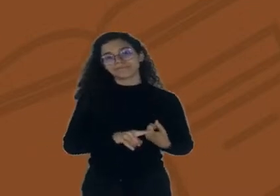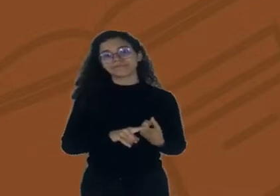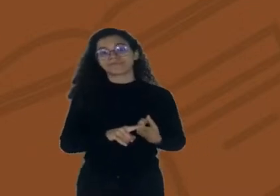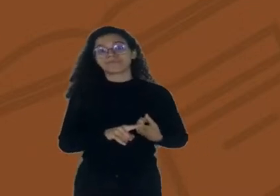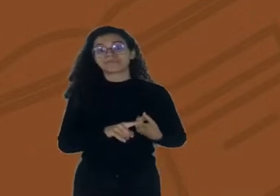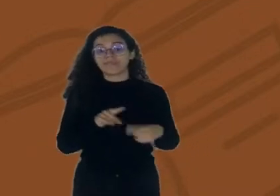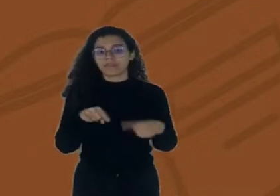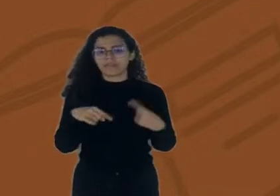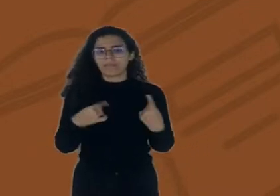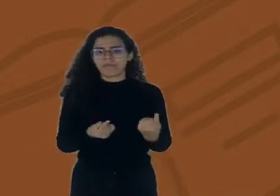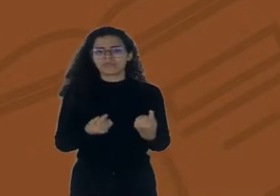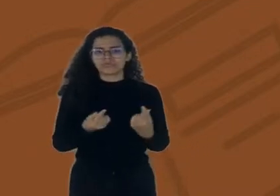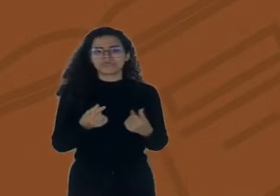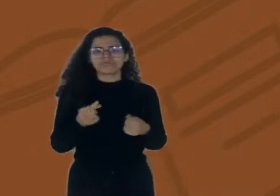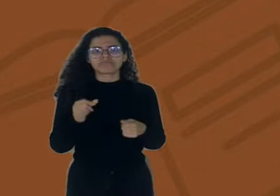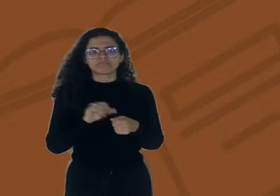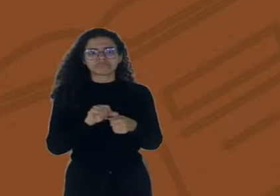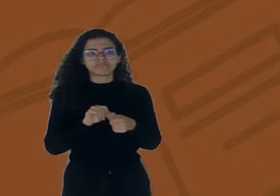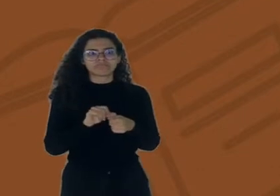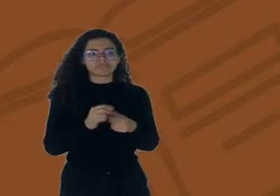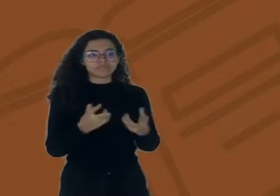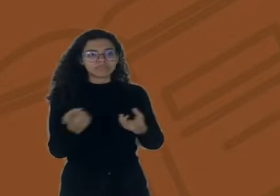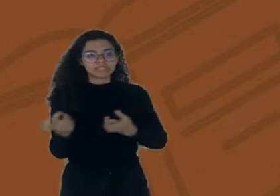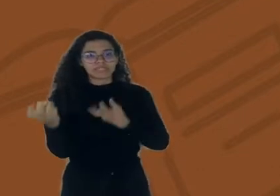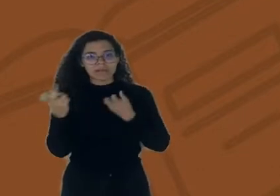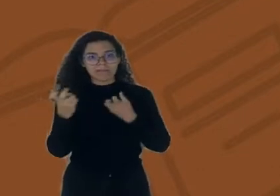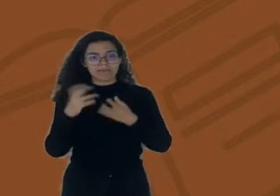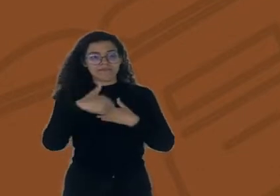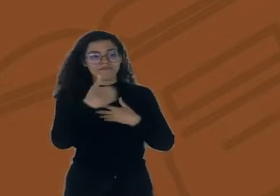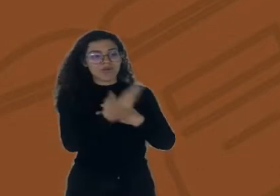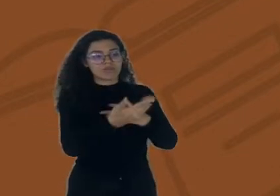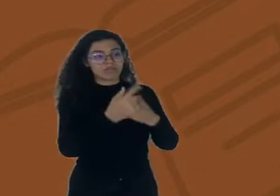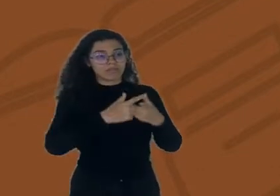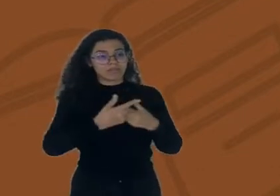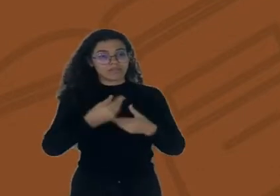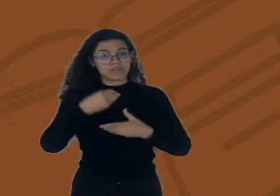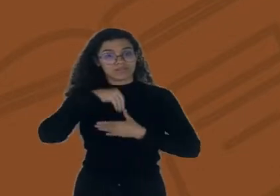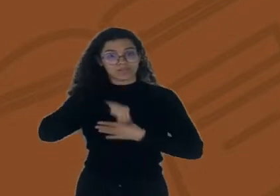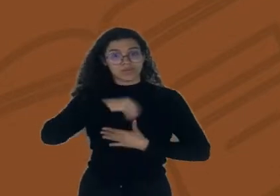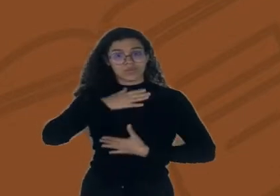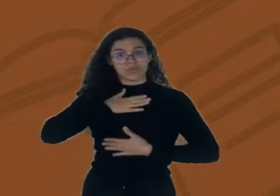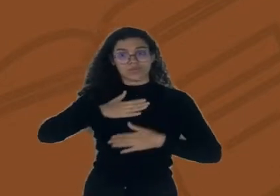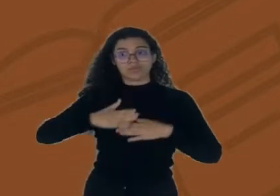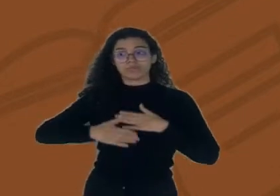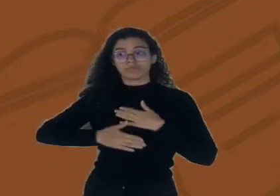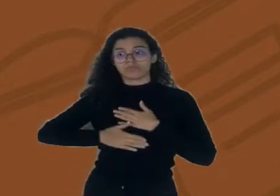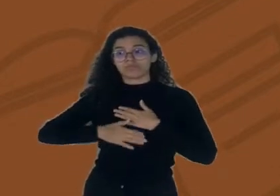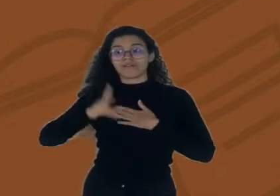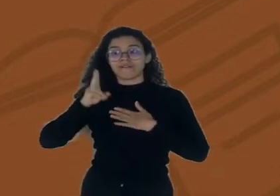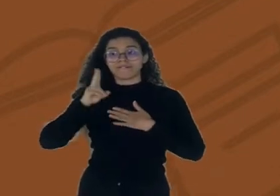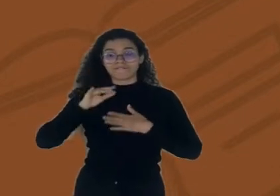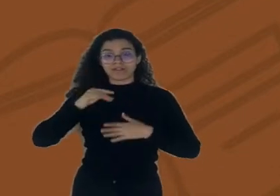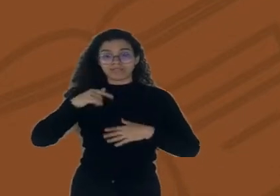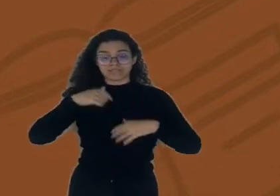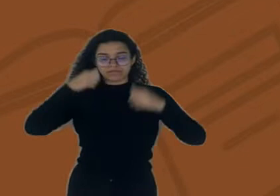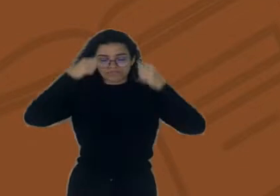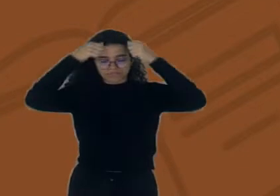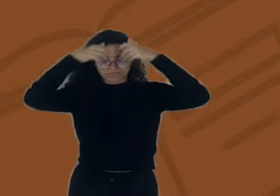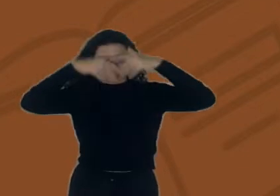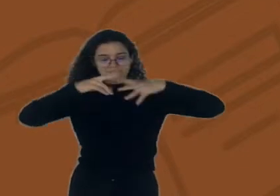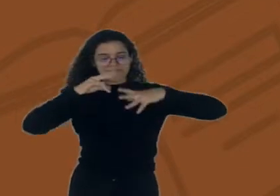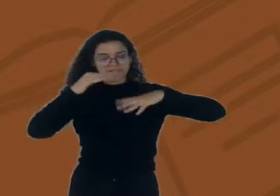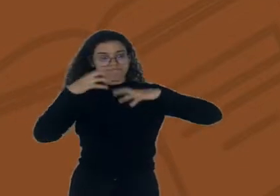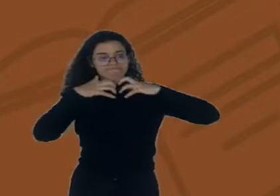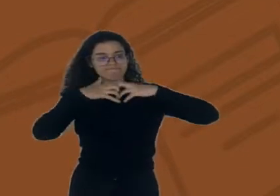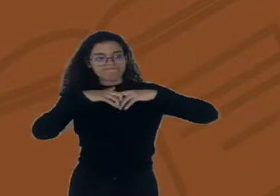essas informações, tanto de fora quanto de dentro do nosso corpo, o sistema nervoso, ele processa, ele